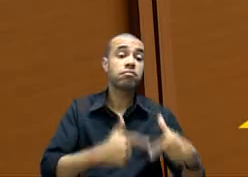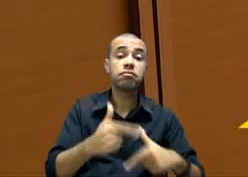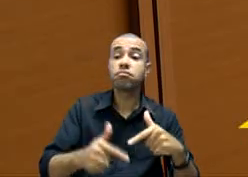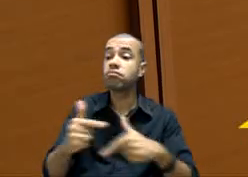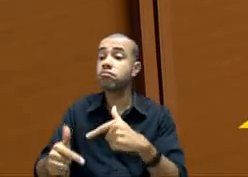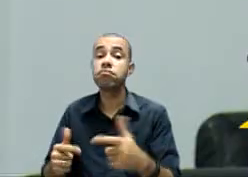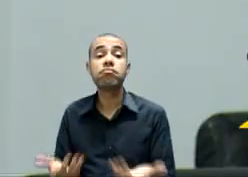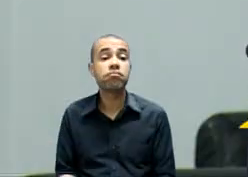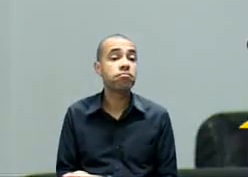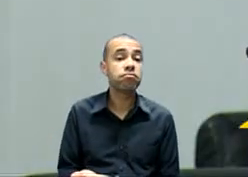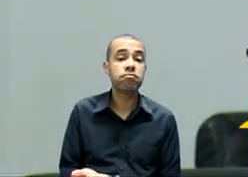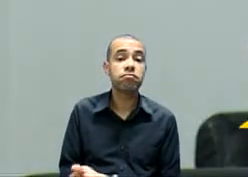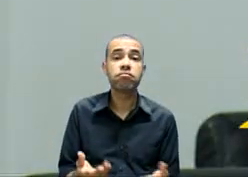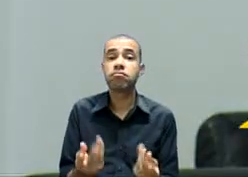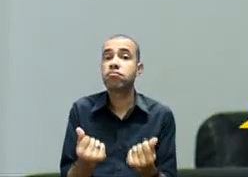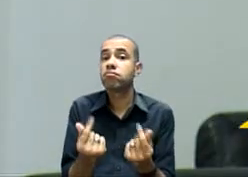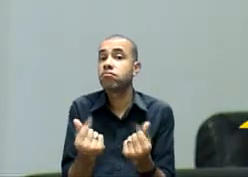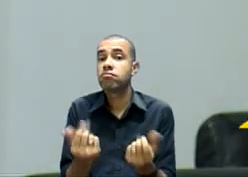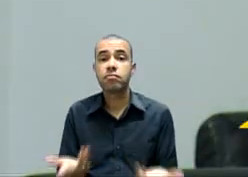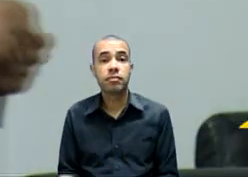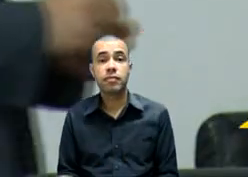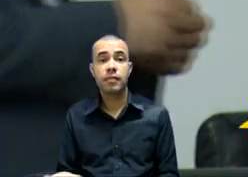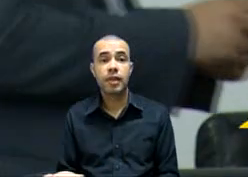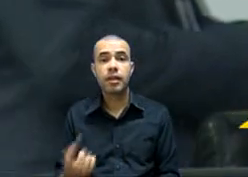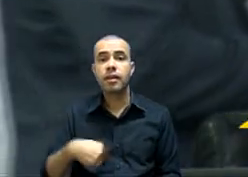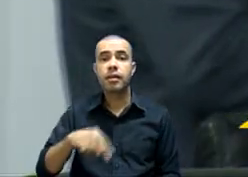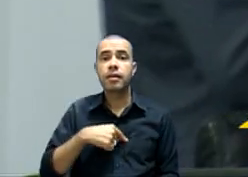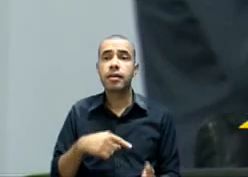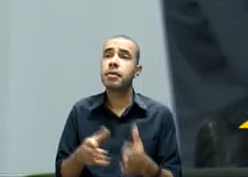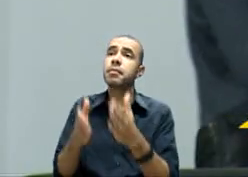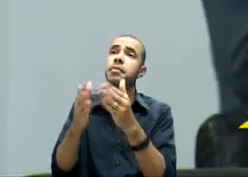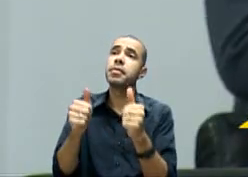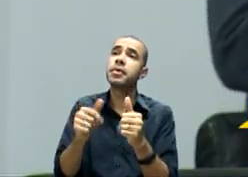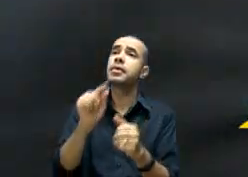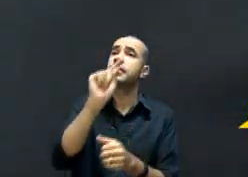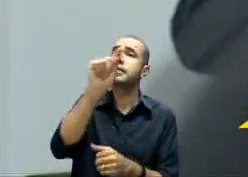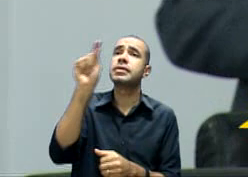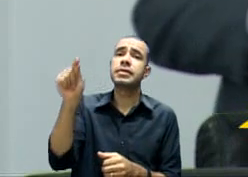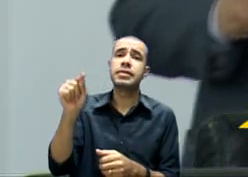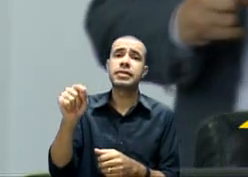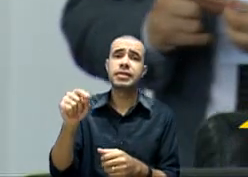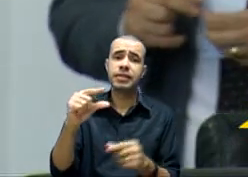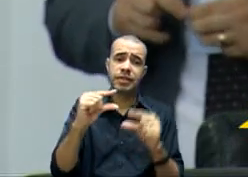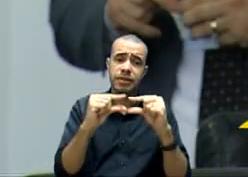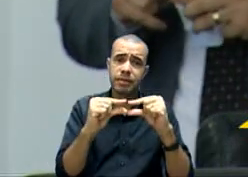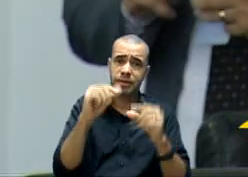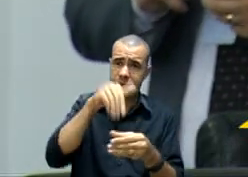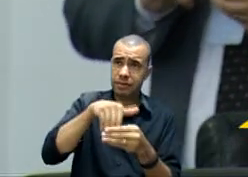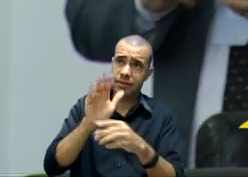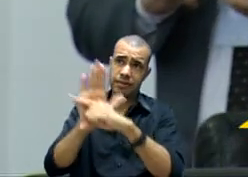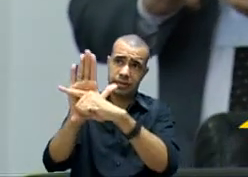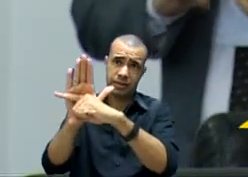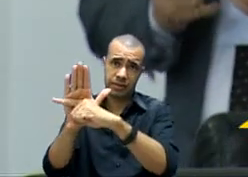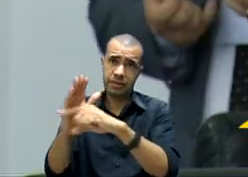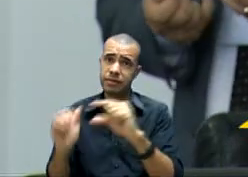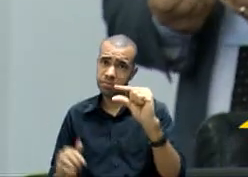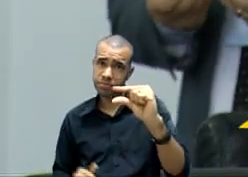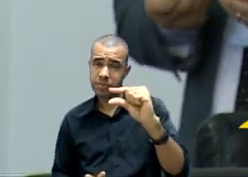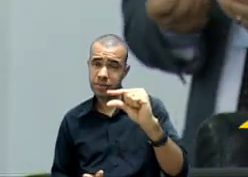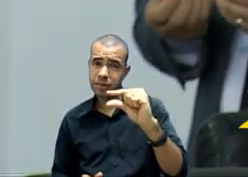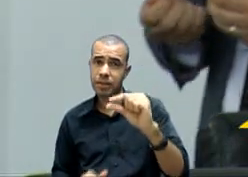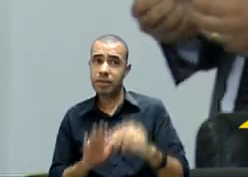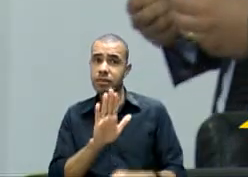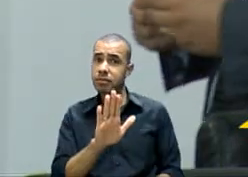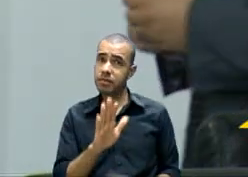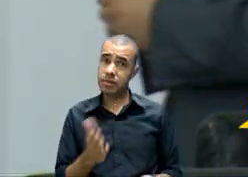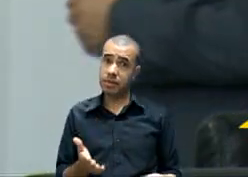Nós estamos cobrando os menos votados por Sorocaba. Os menos votados. Certo? E os nossos deputados